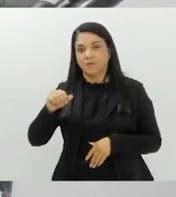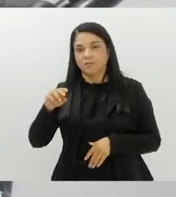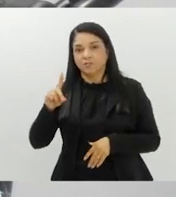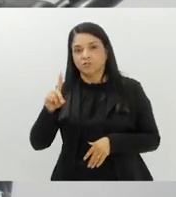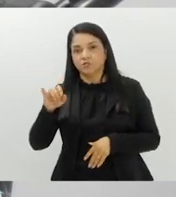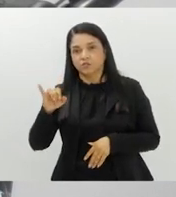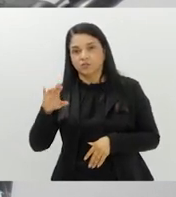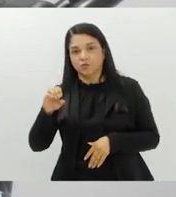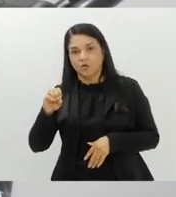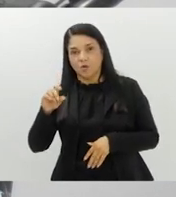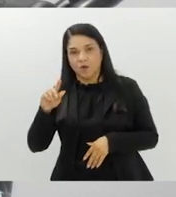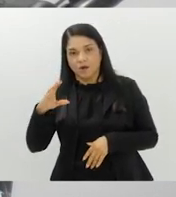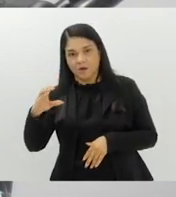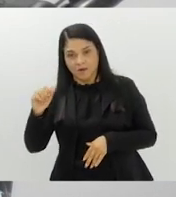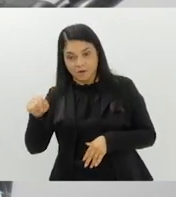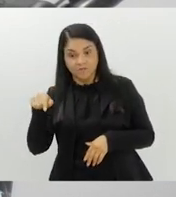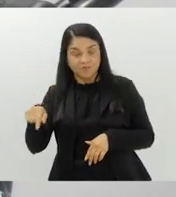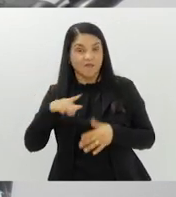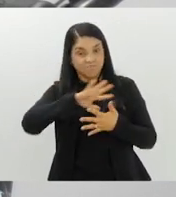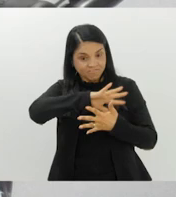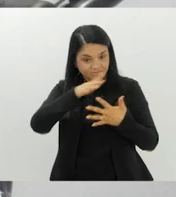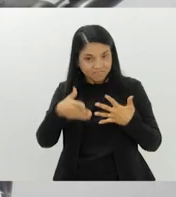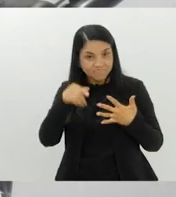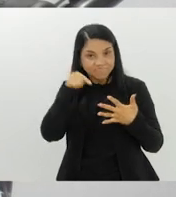também, para a língua brasileira de sinais,